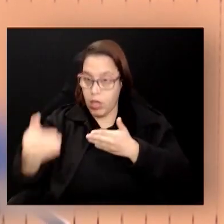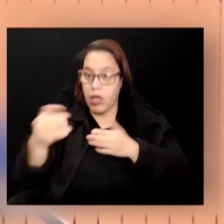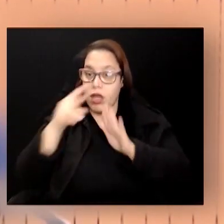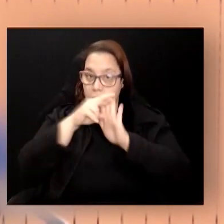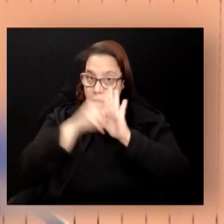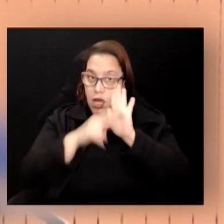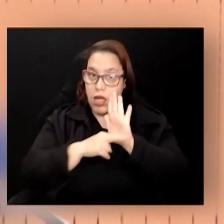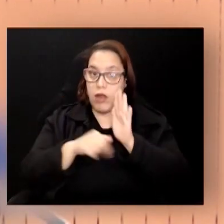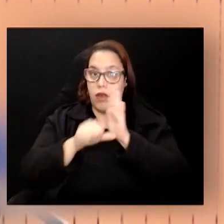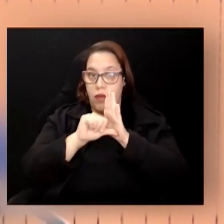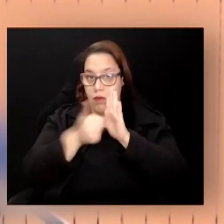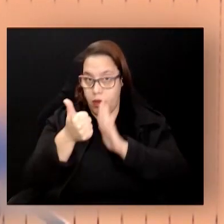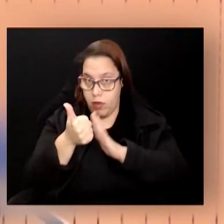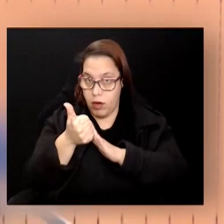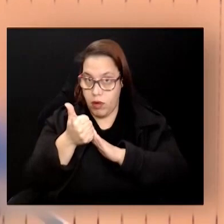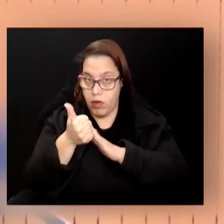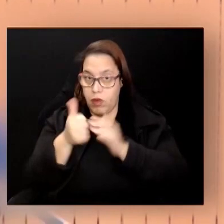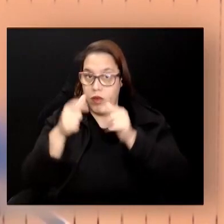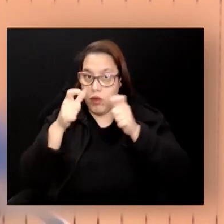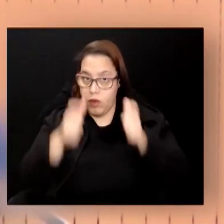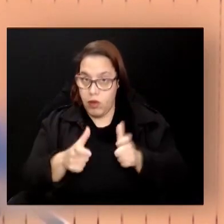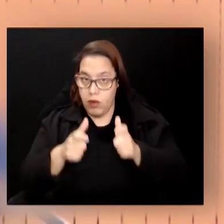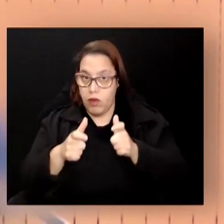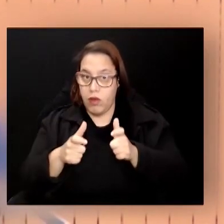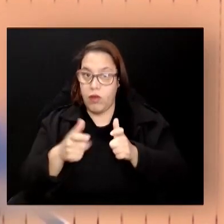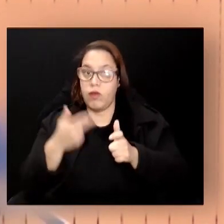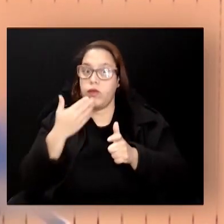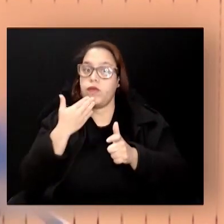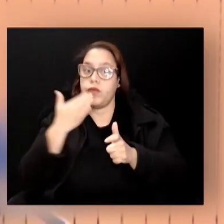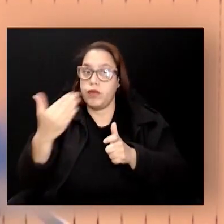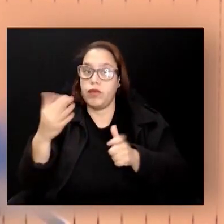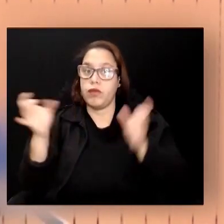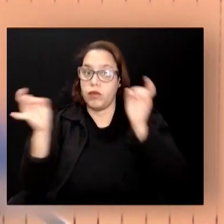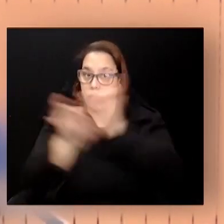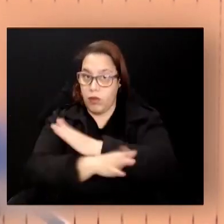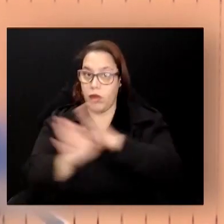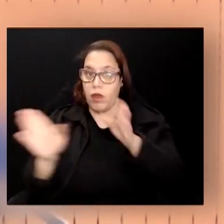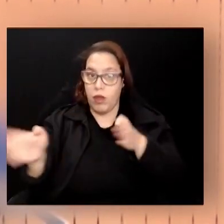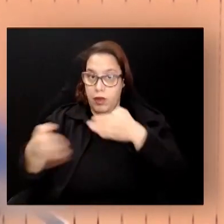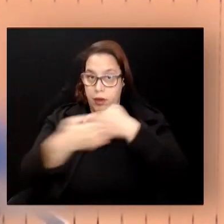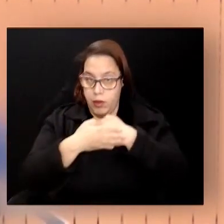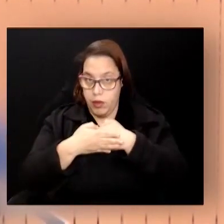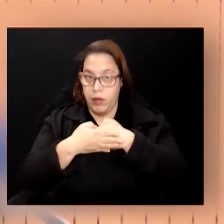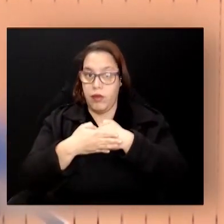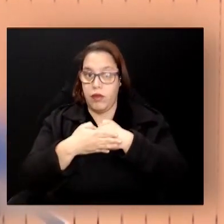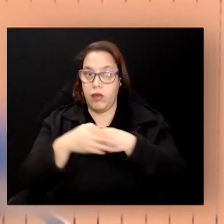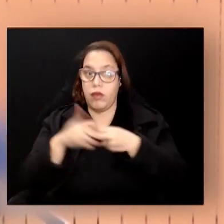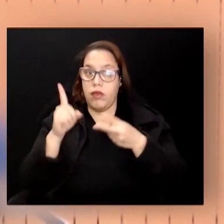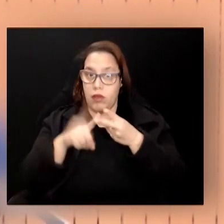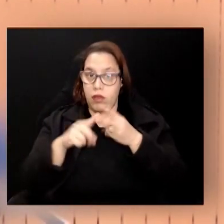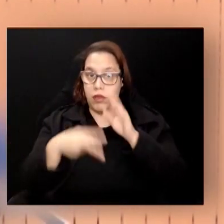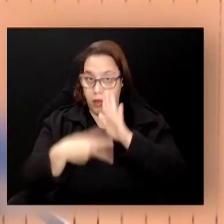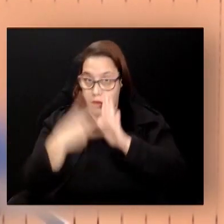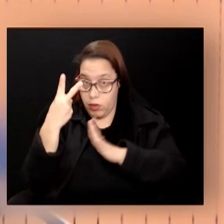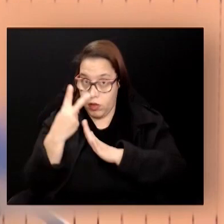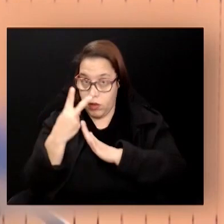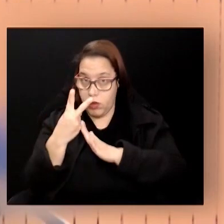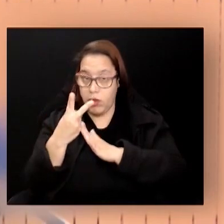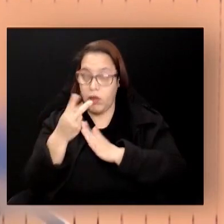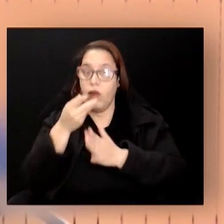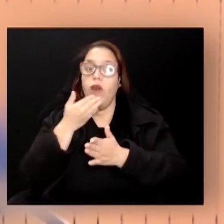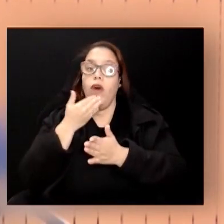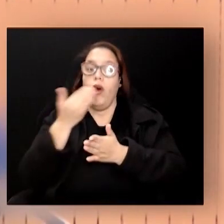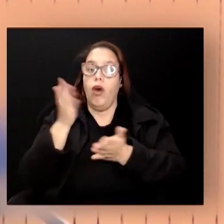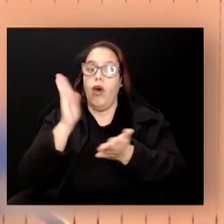etapa, o estabelecimento será intimado a encerrar imediatamente as suas atividades. Segunda etapa, a intimação, se não for